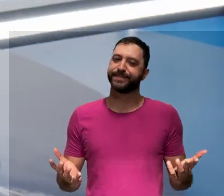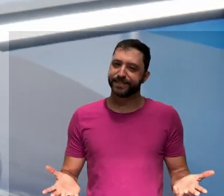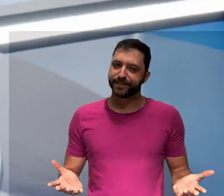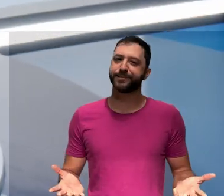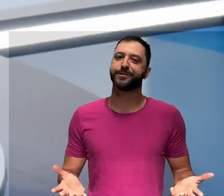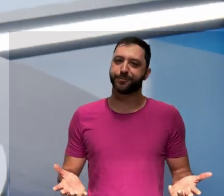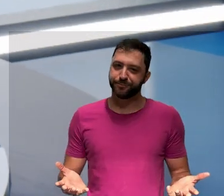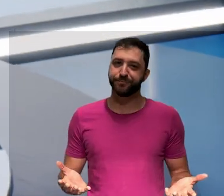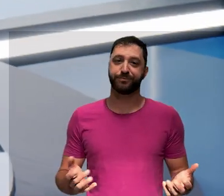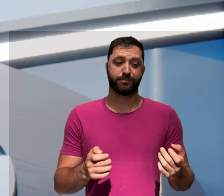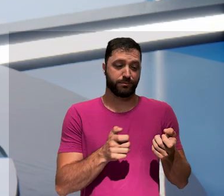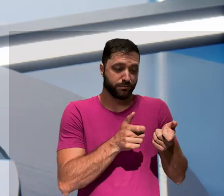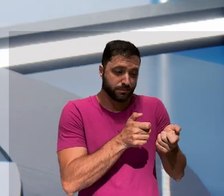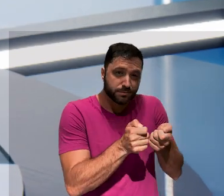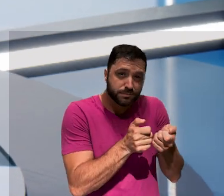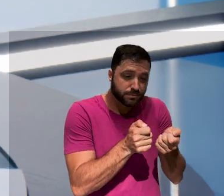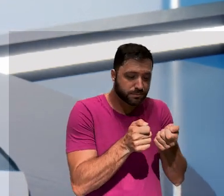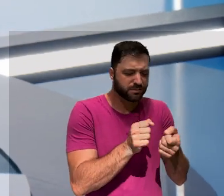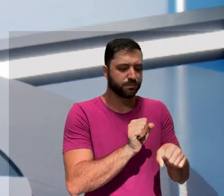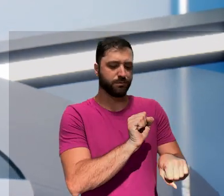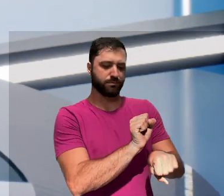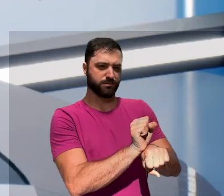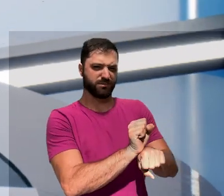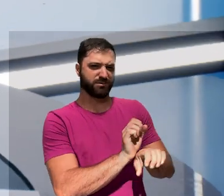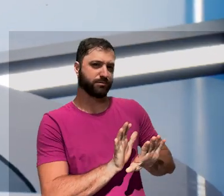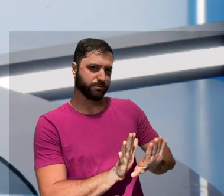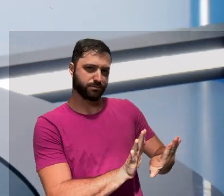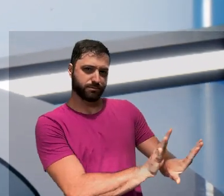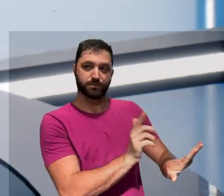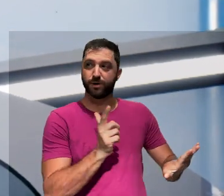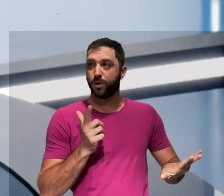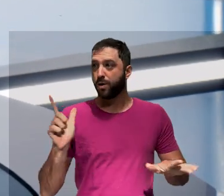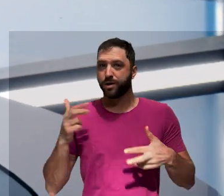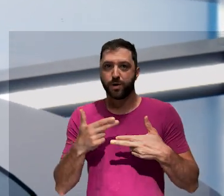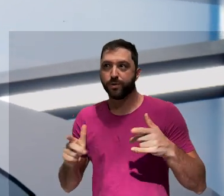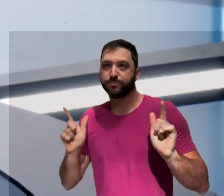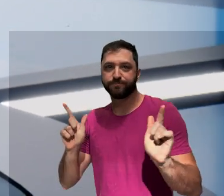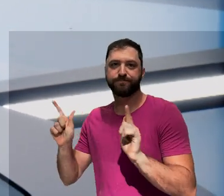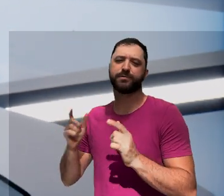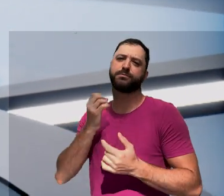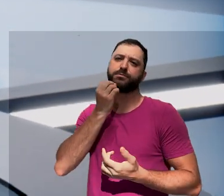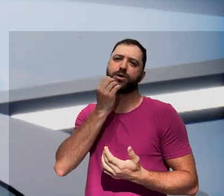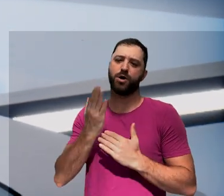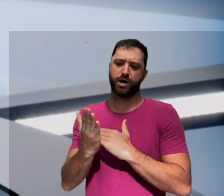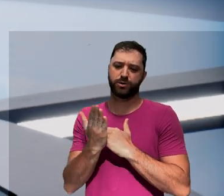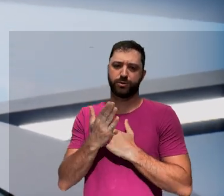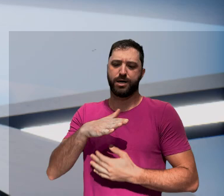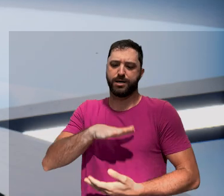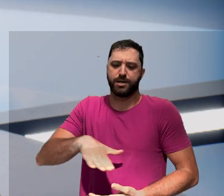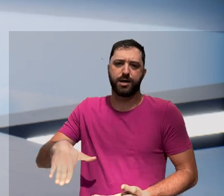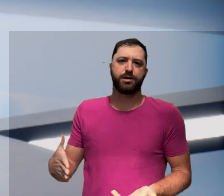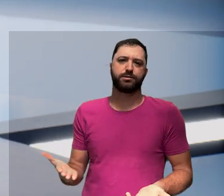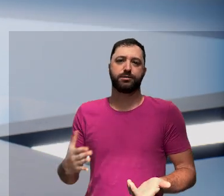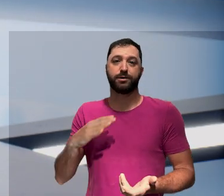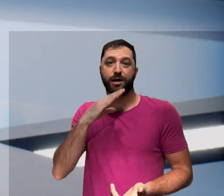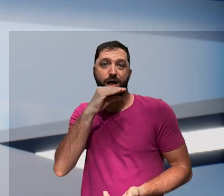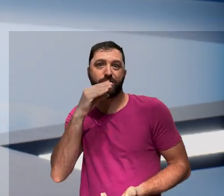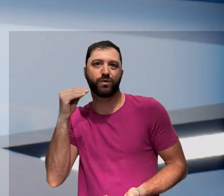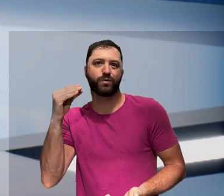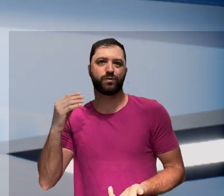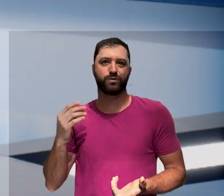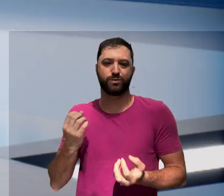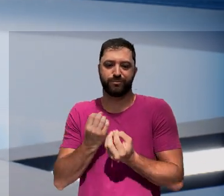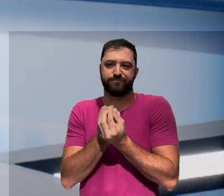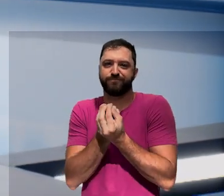Pois é, minha gente, a pausa das telas traz benefícios para as crianças e também para os adultos, aproximando